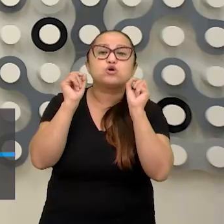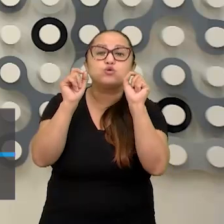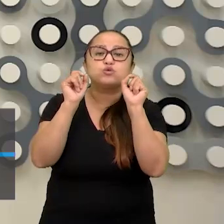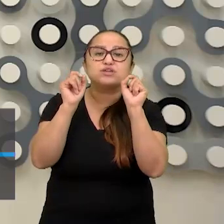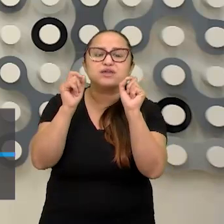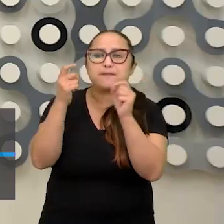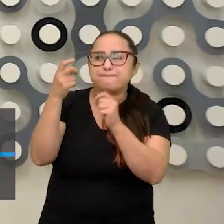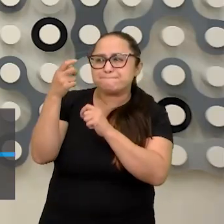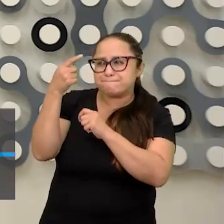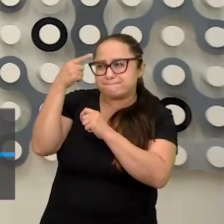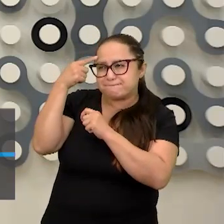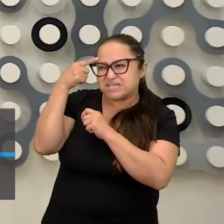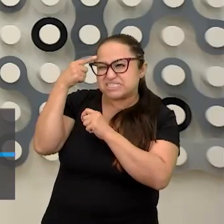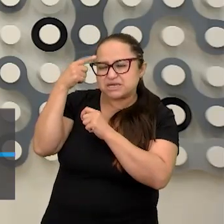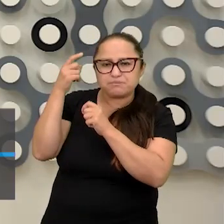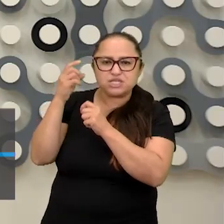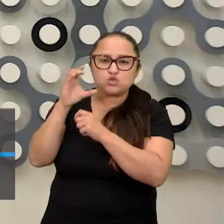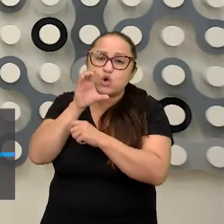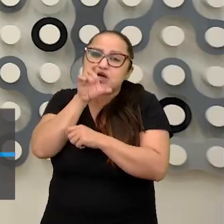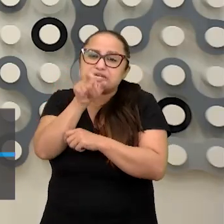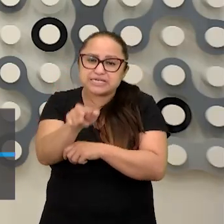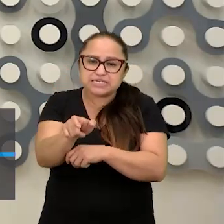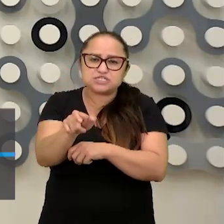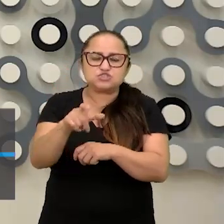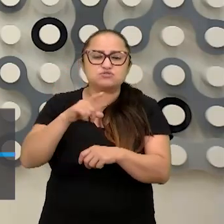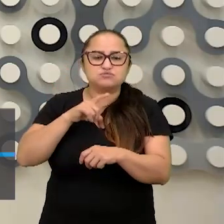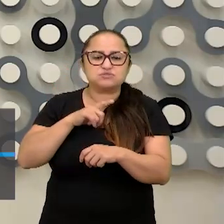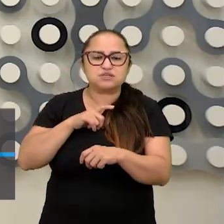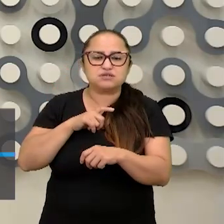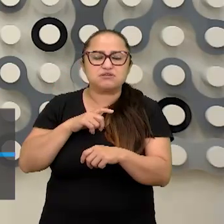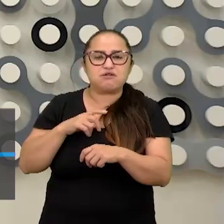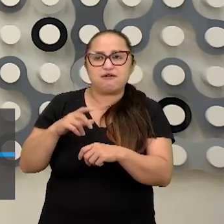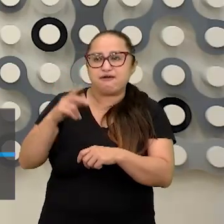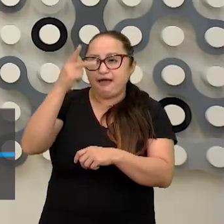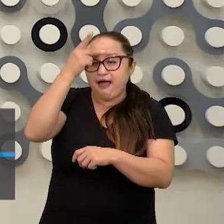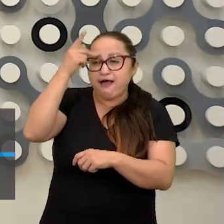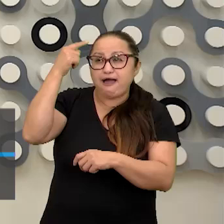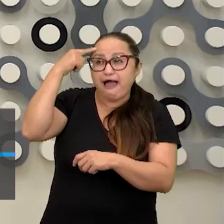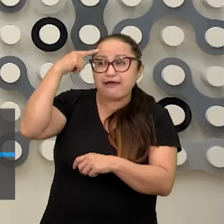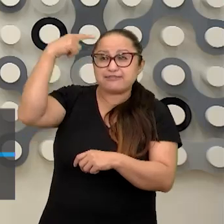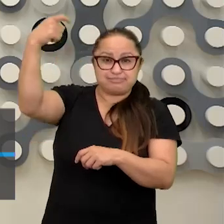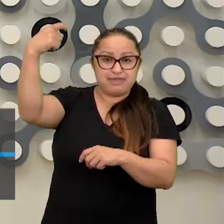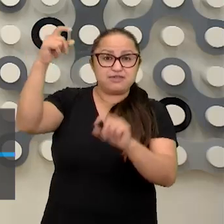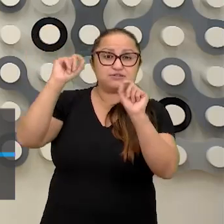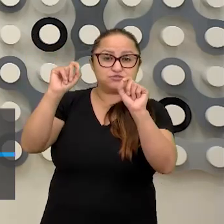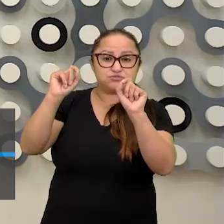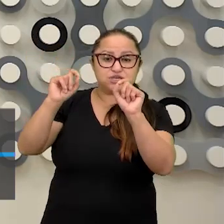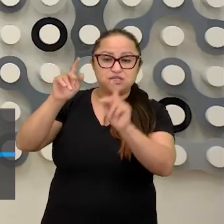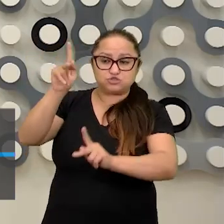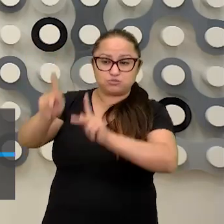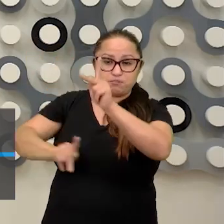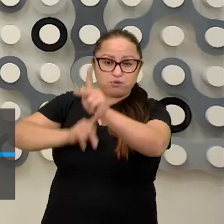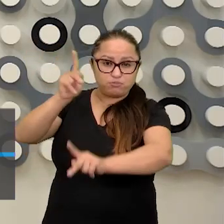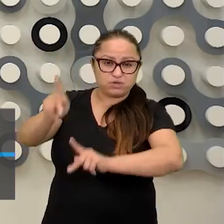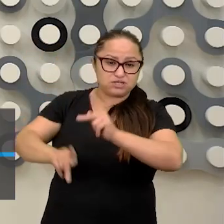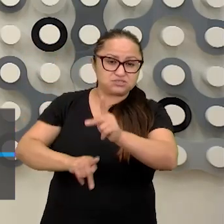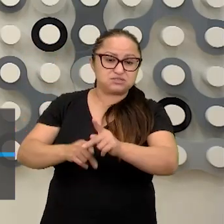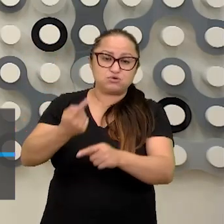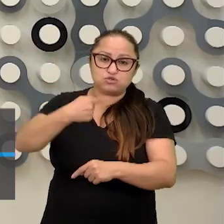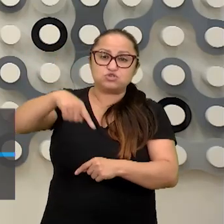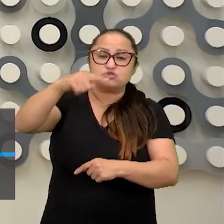crítico da Alemanha, por exemplo, da ideia de civilização, que é uma outra ideia importante que a gente tem discutido também nas